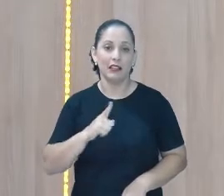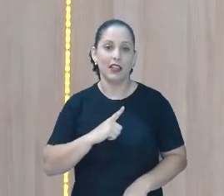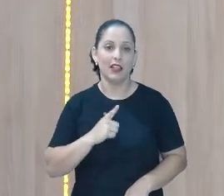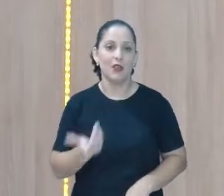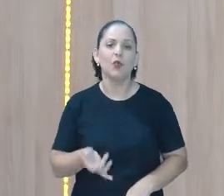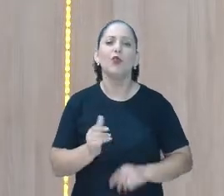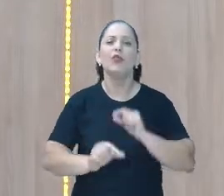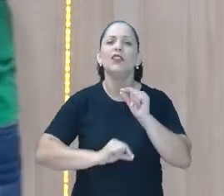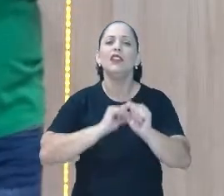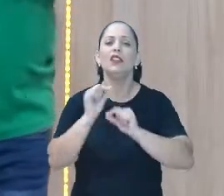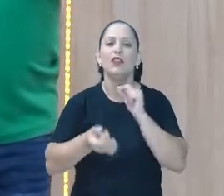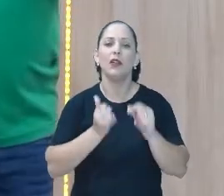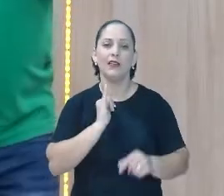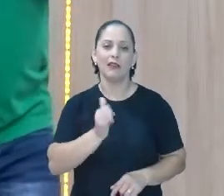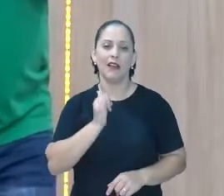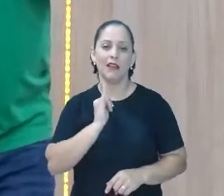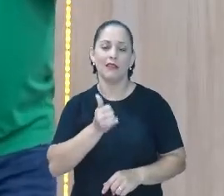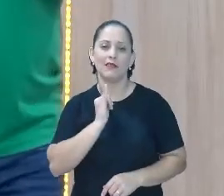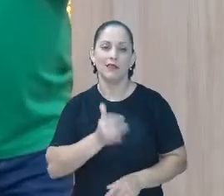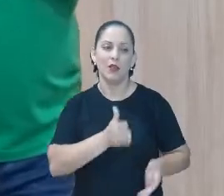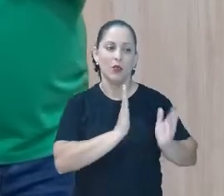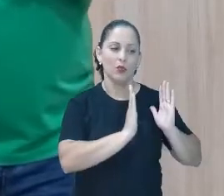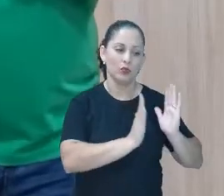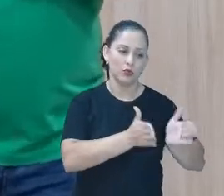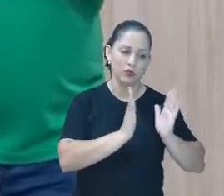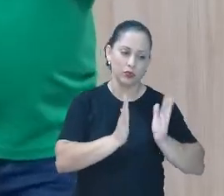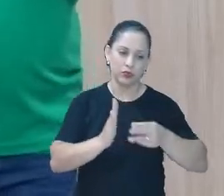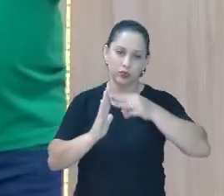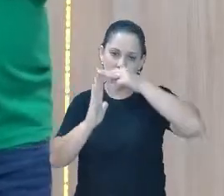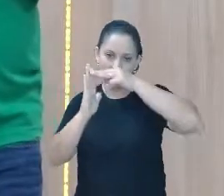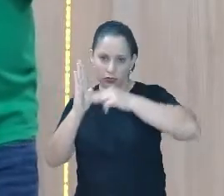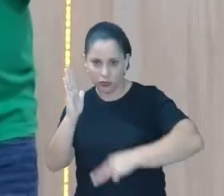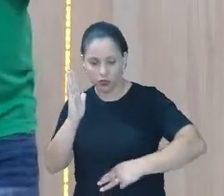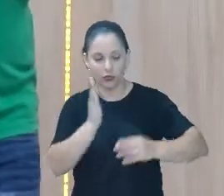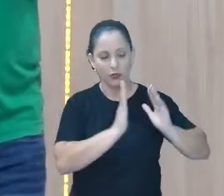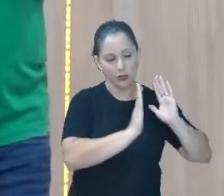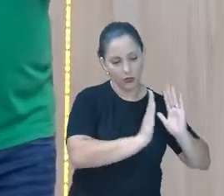narração metódica, ou seja, não é qualquer tipo de narração, é uma